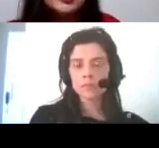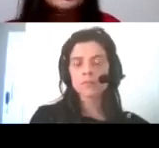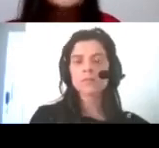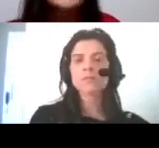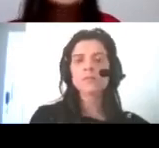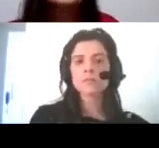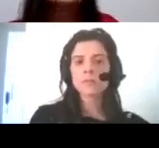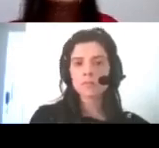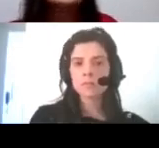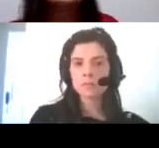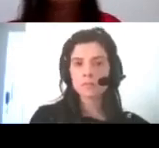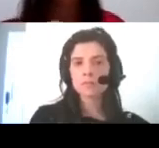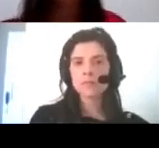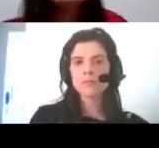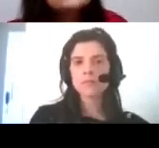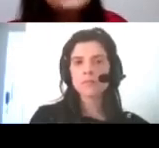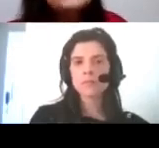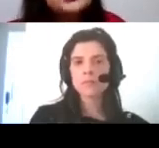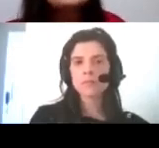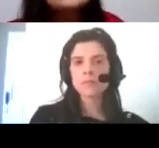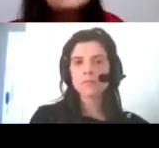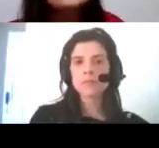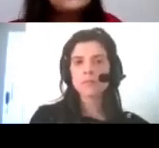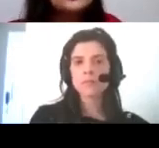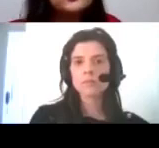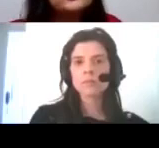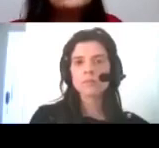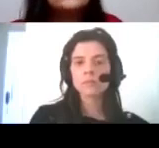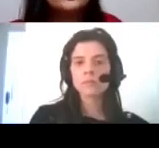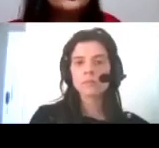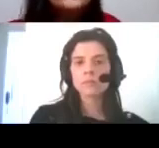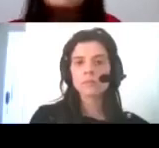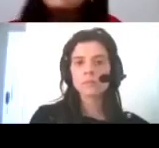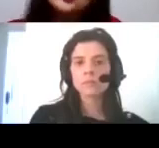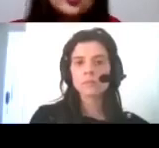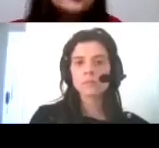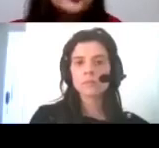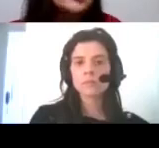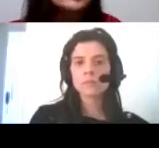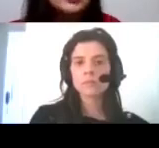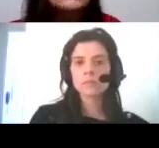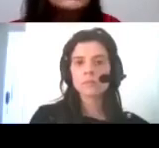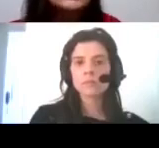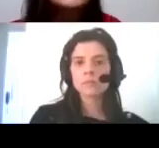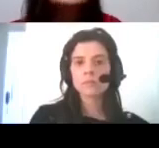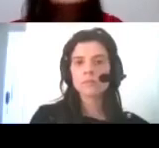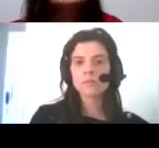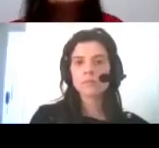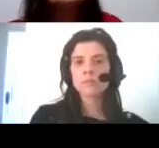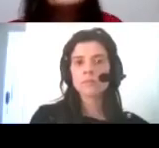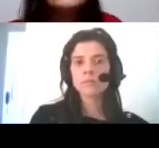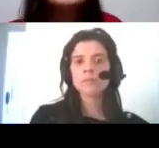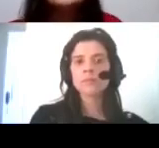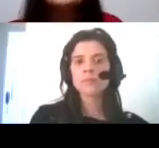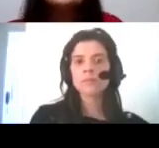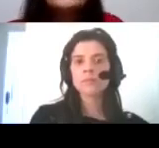paradigma, né? A não permitir que o estereótipo do servidor público continue perpetuando. Então,